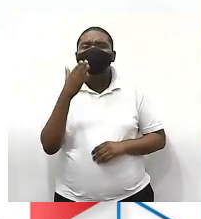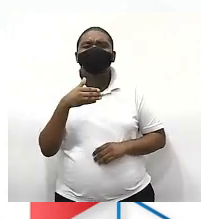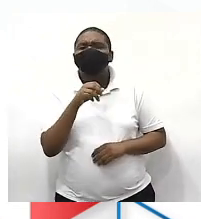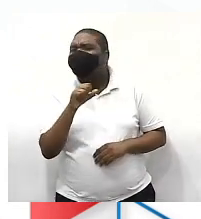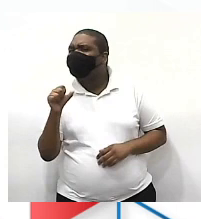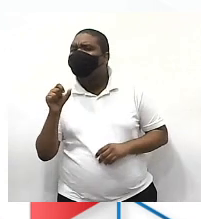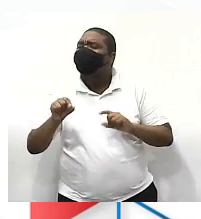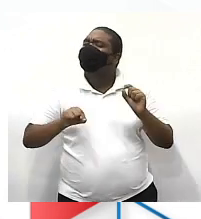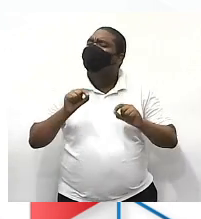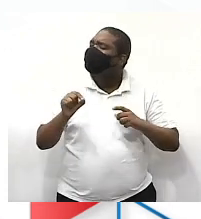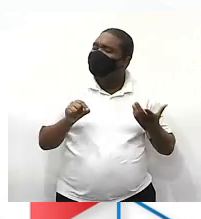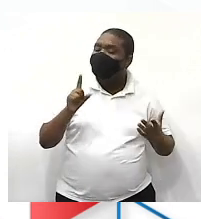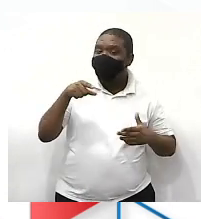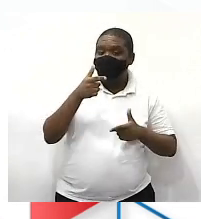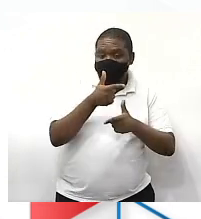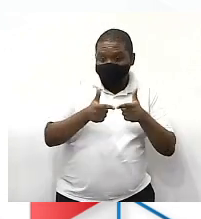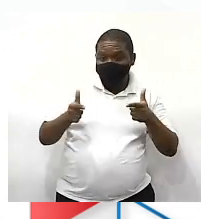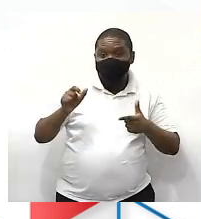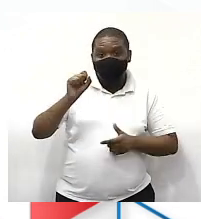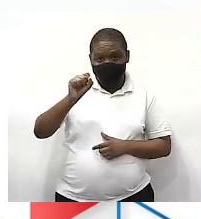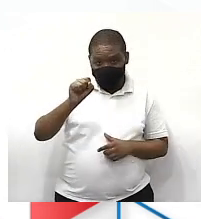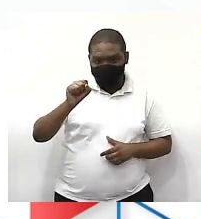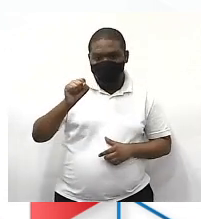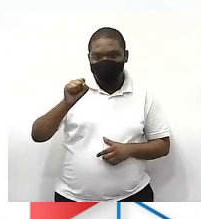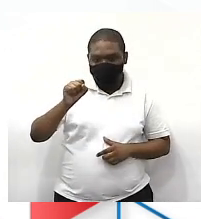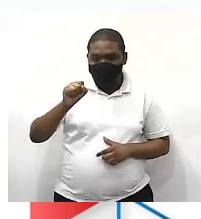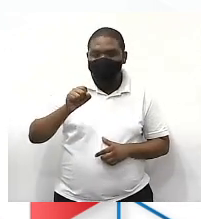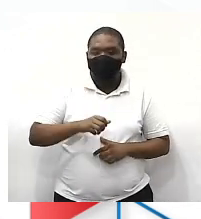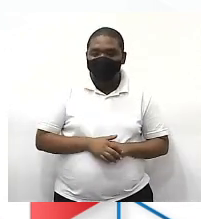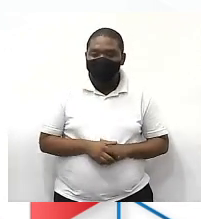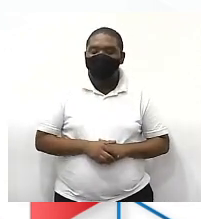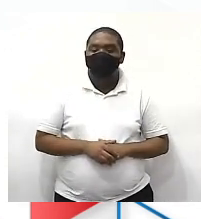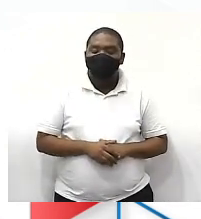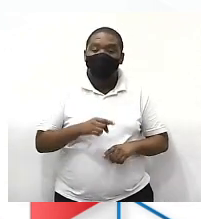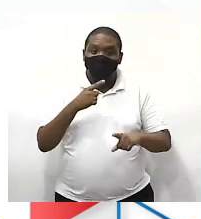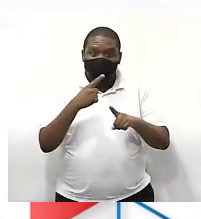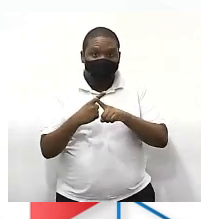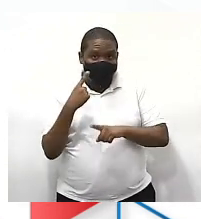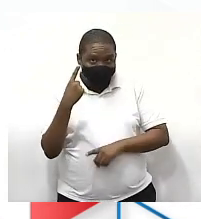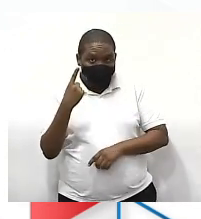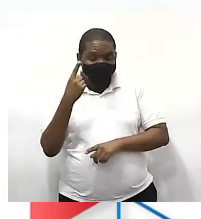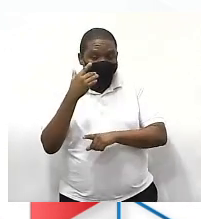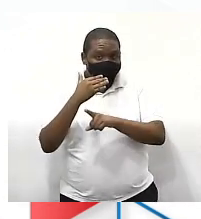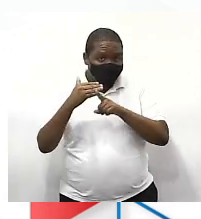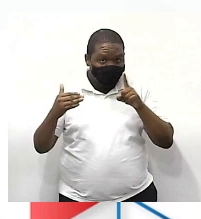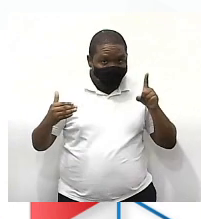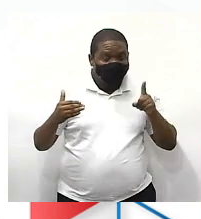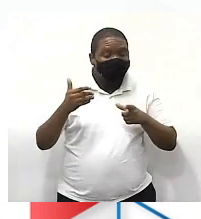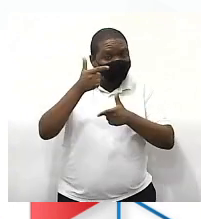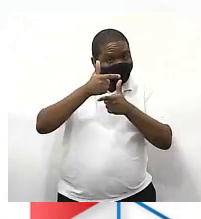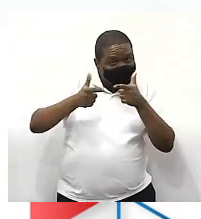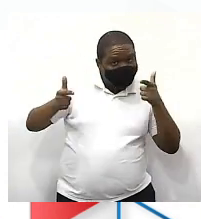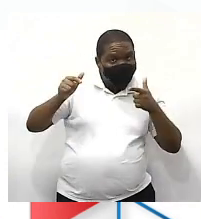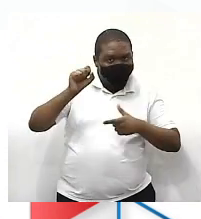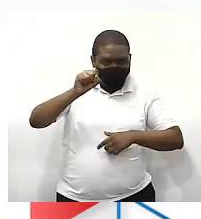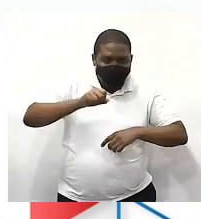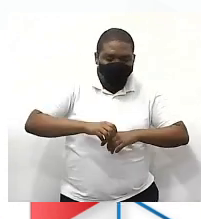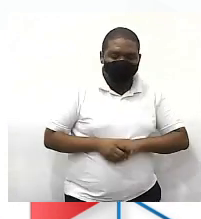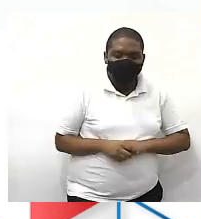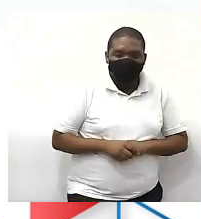1/8? Na verdade é dividir por 8, porque eu vou multiplicar por 1 e dividir por 8. Acompanha comigo aí a solução.